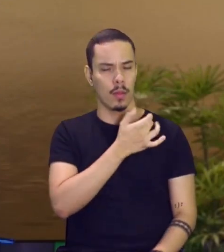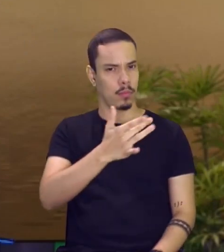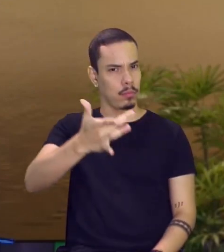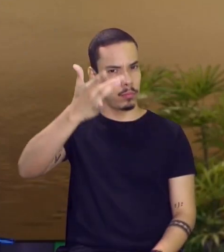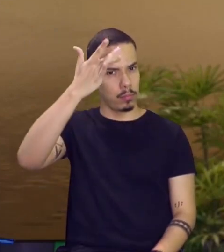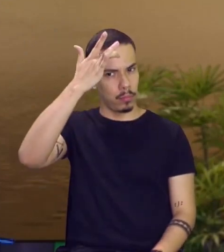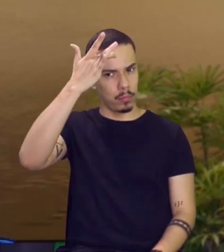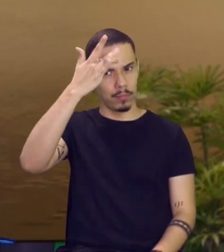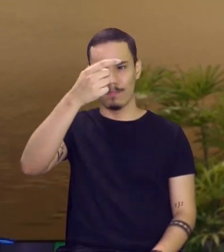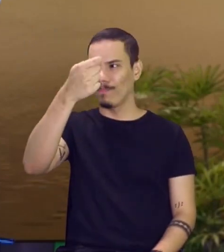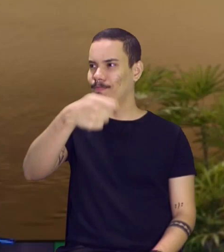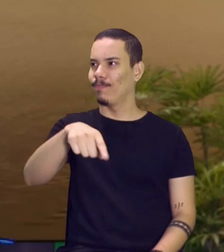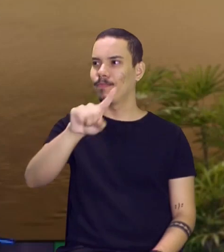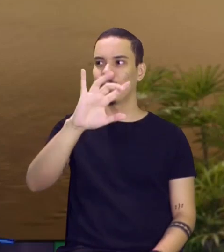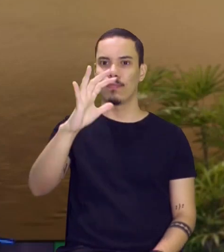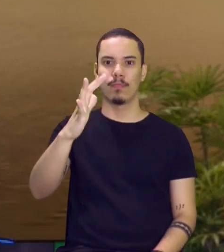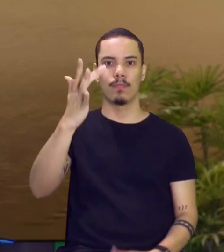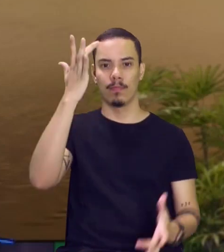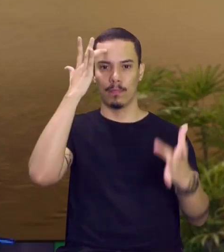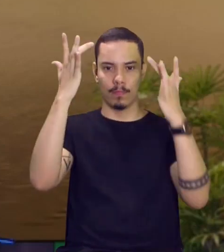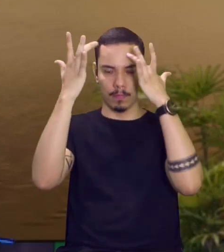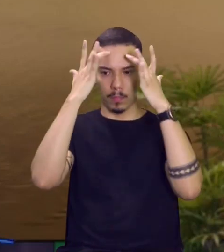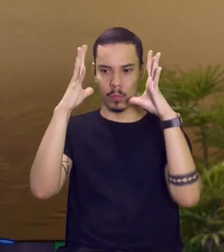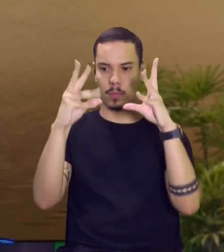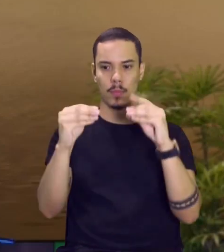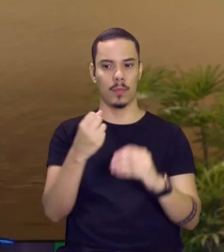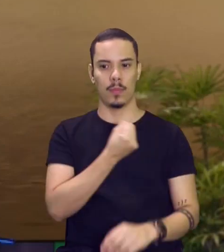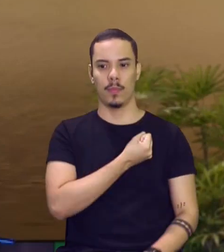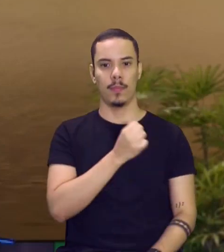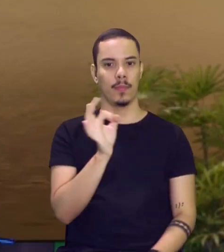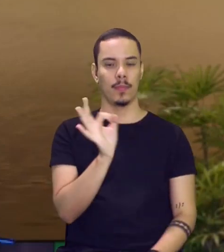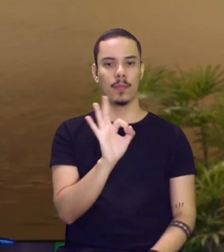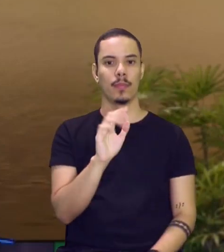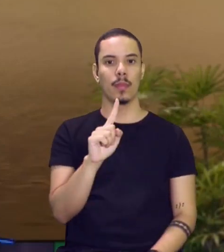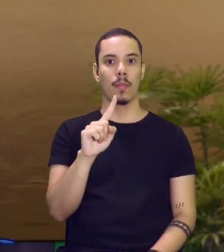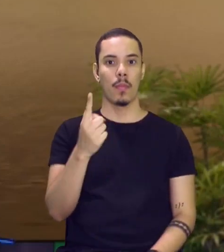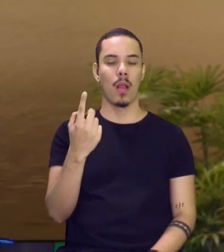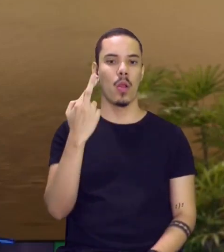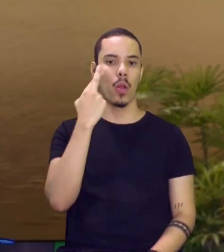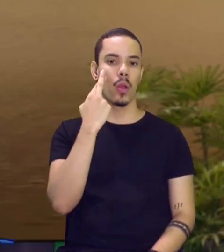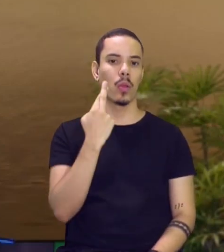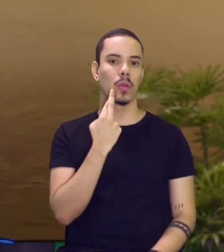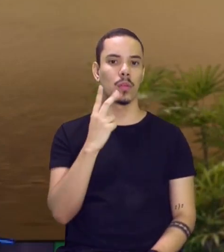na cabeça, não precisa só memorizar número. Rondônia tem baixa